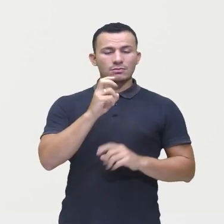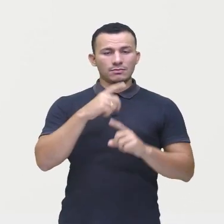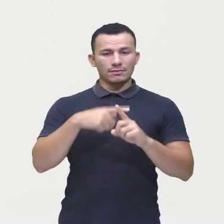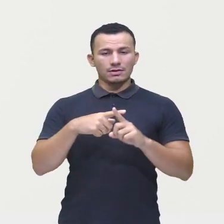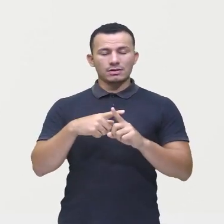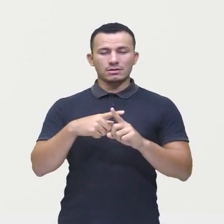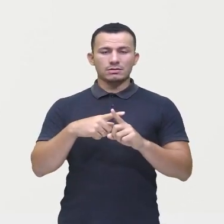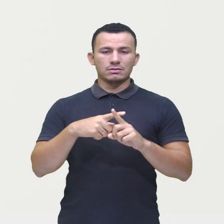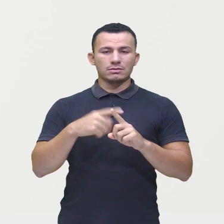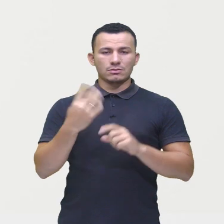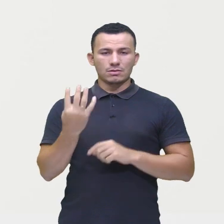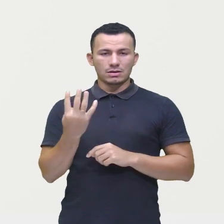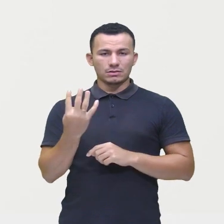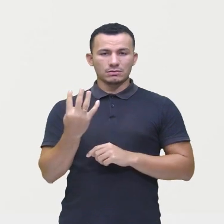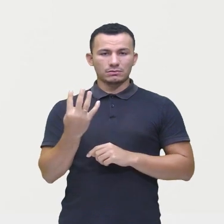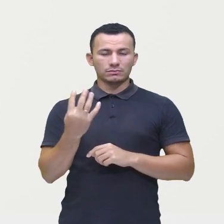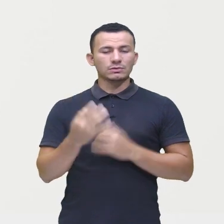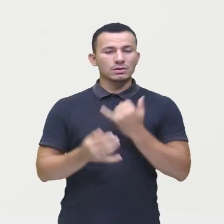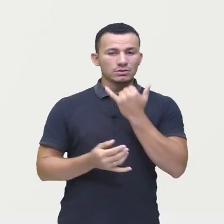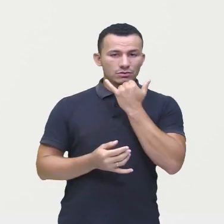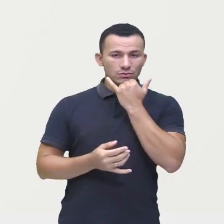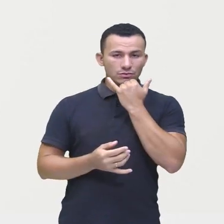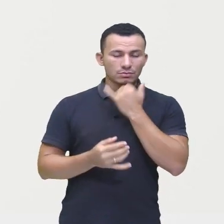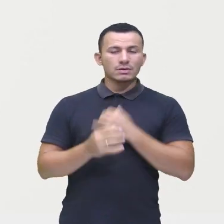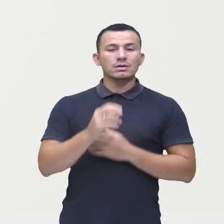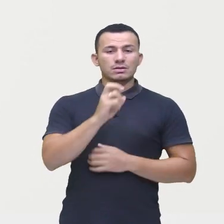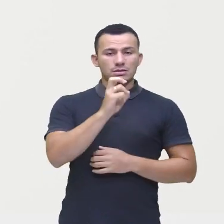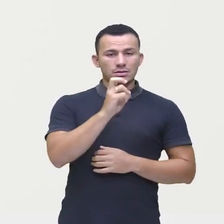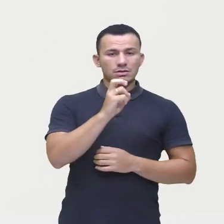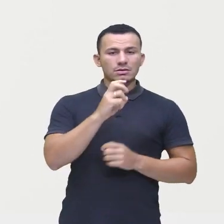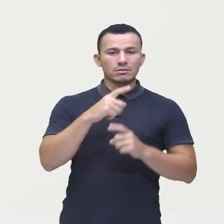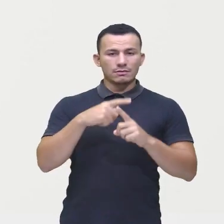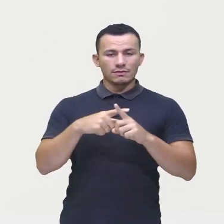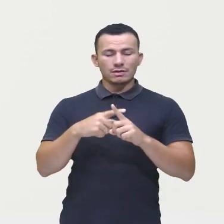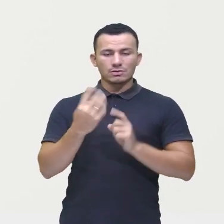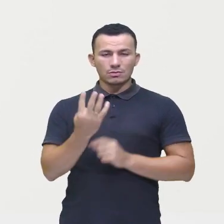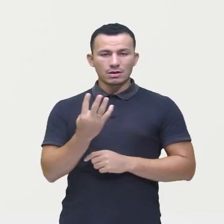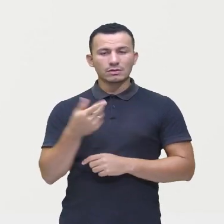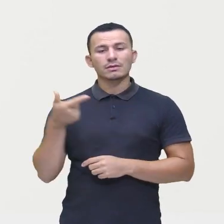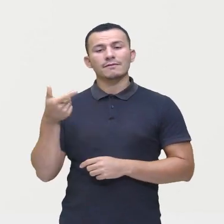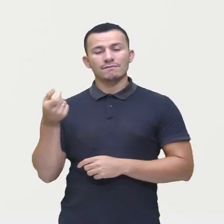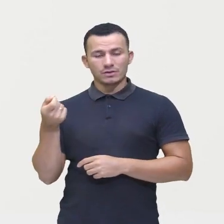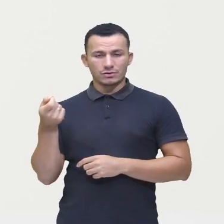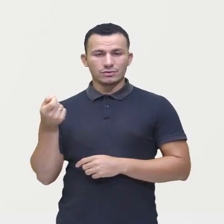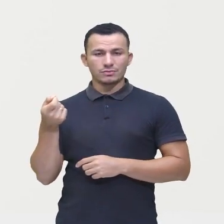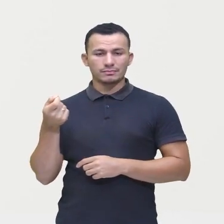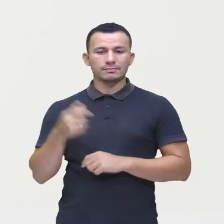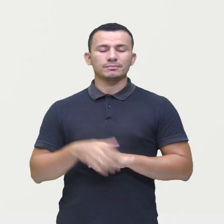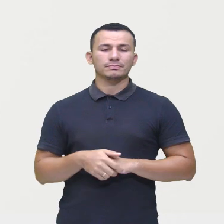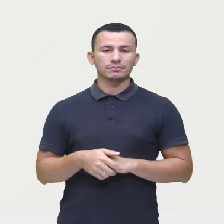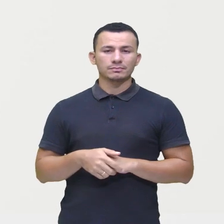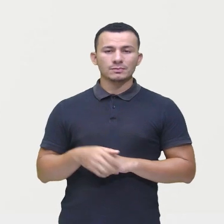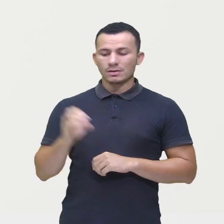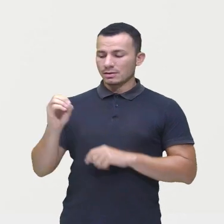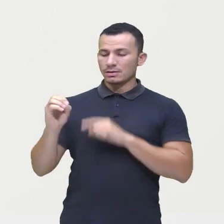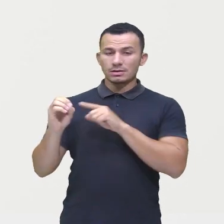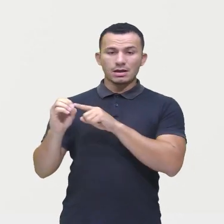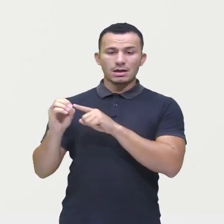professor, 5 vezes 4 é 20. E o que a gente faz? O